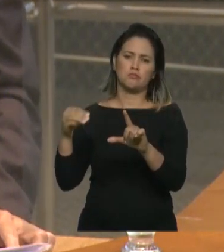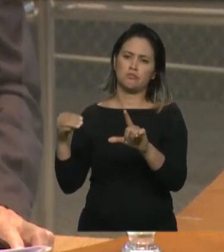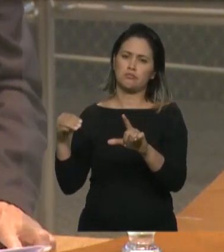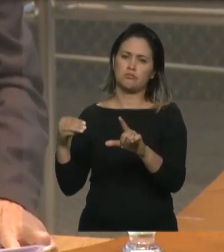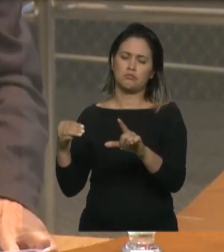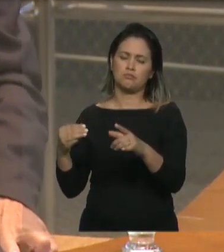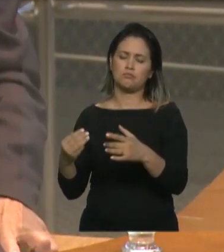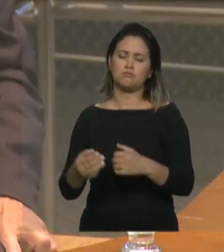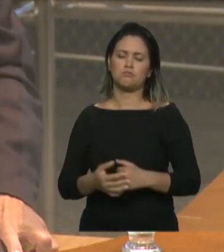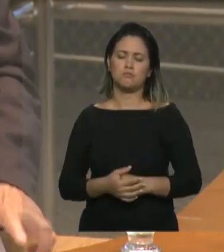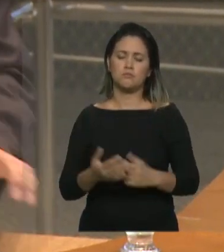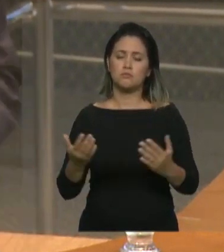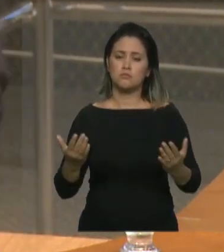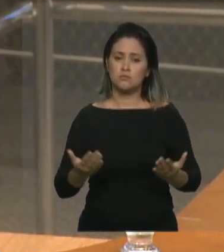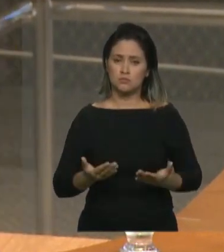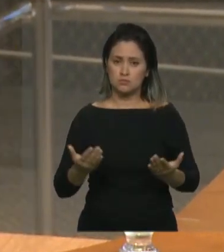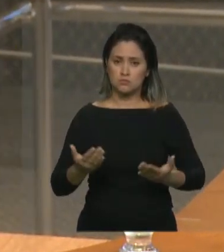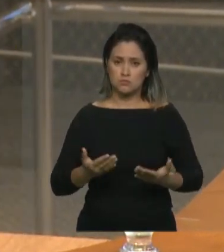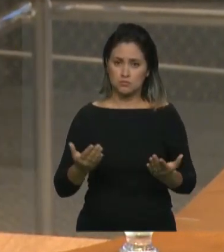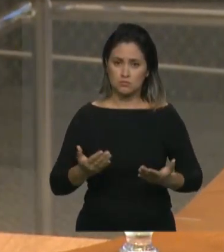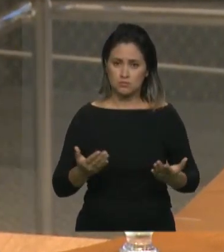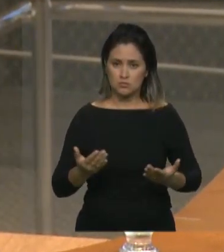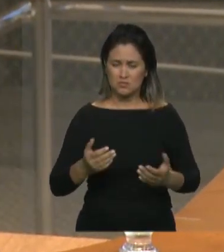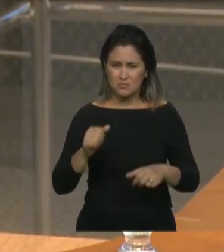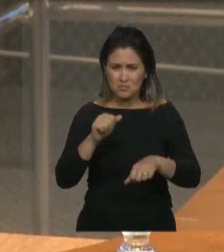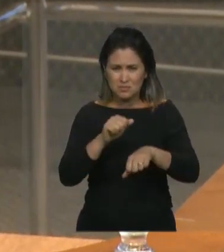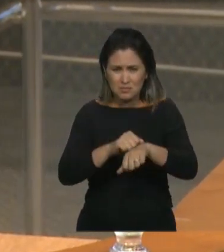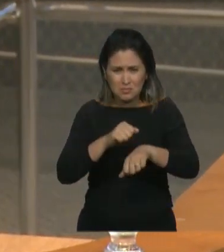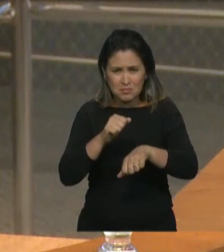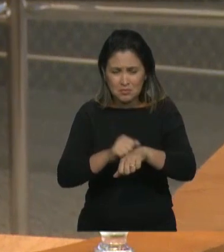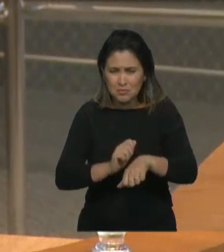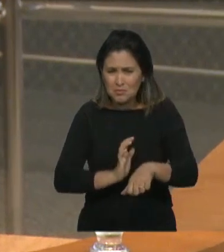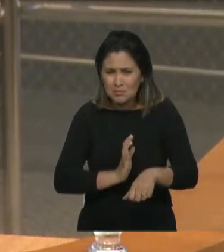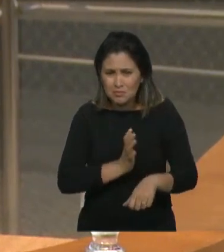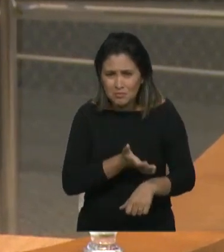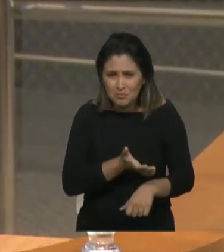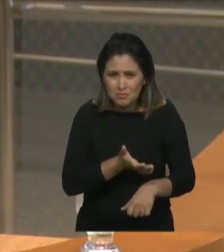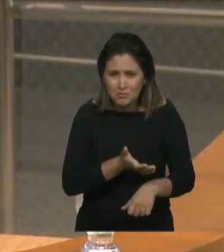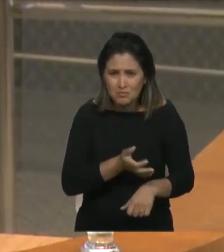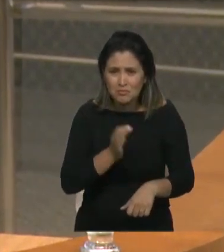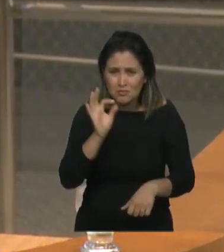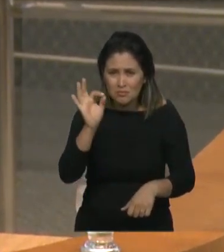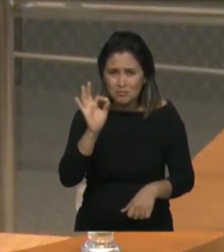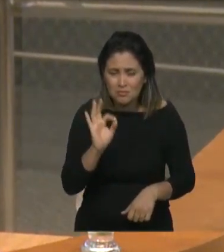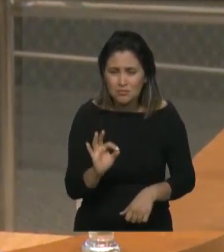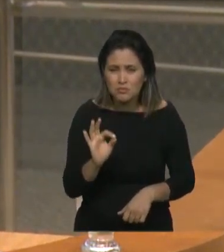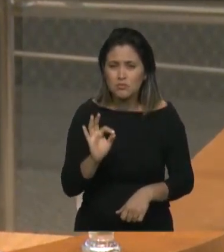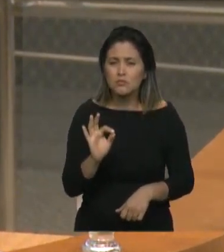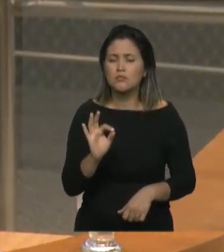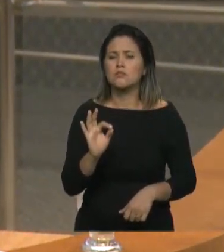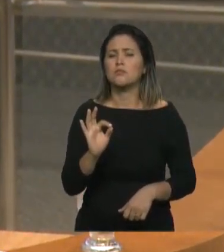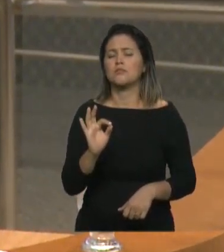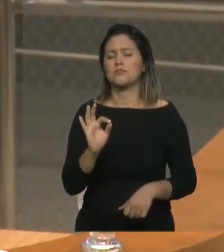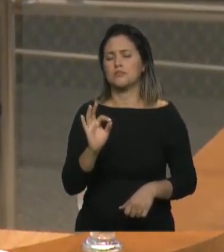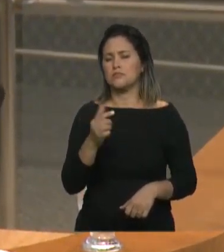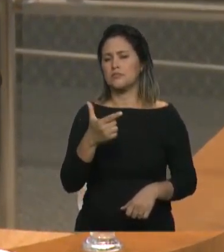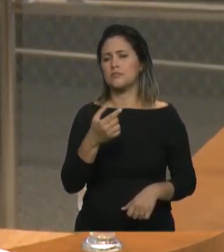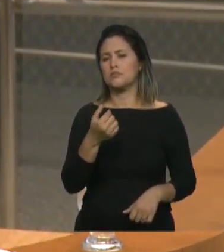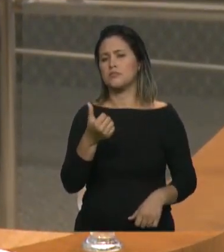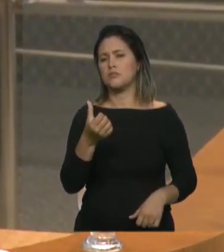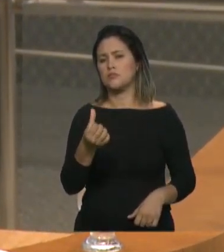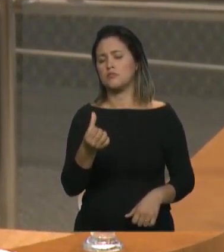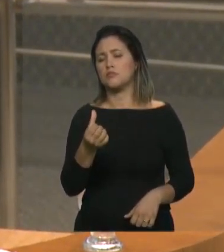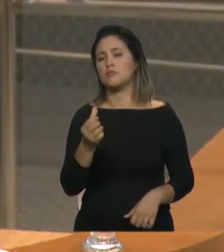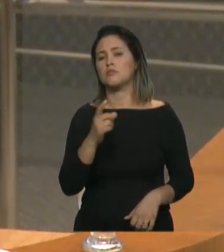Nós temos hoje um percentual de extrema pobreza que em 2016, já dito aqui, era